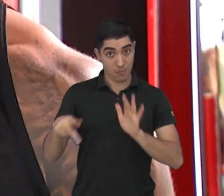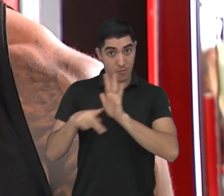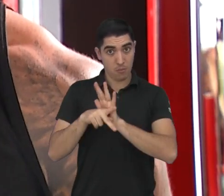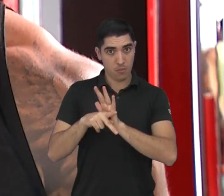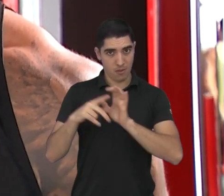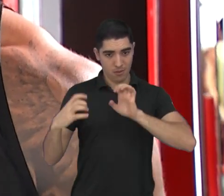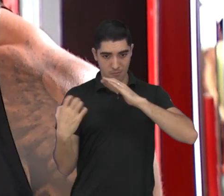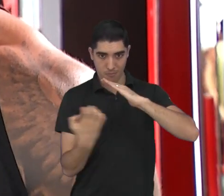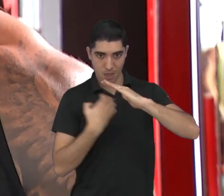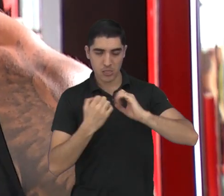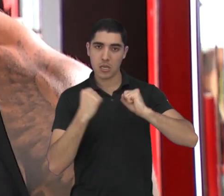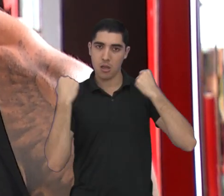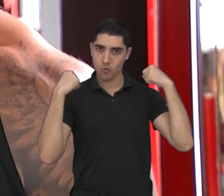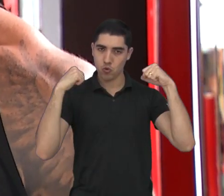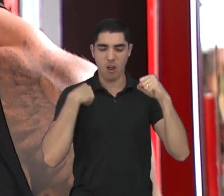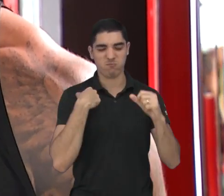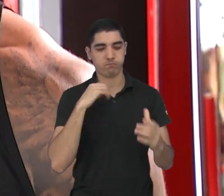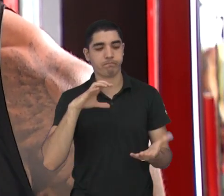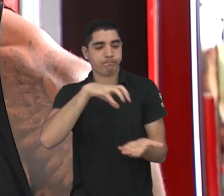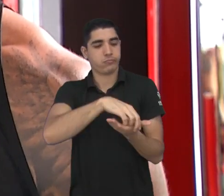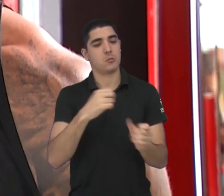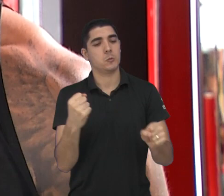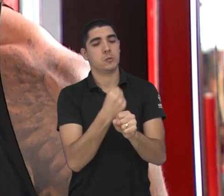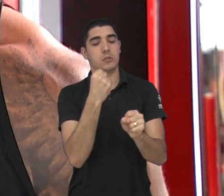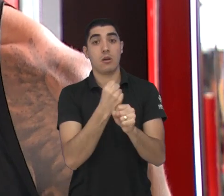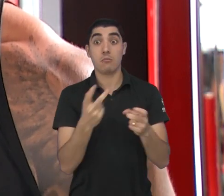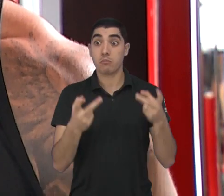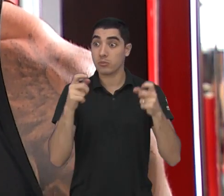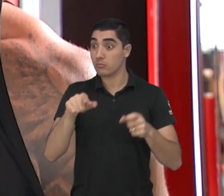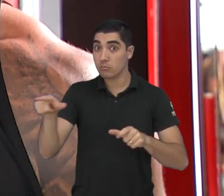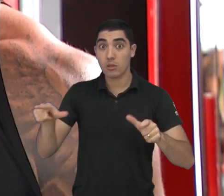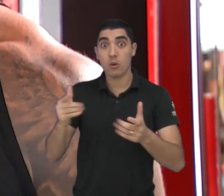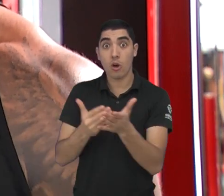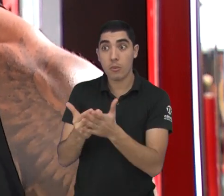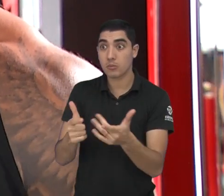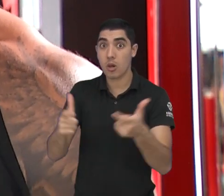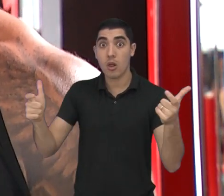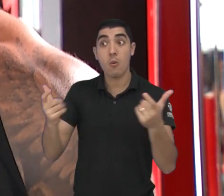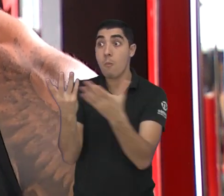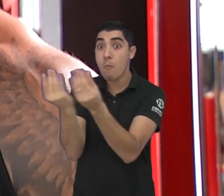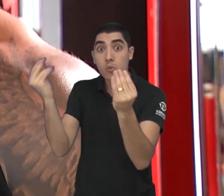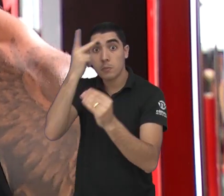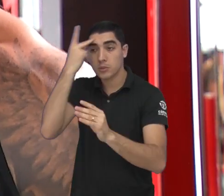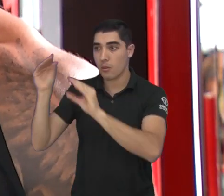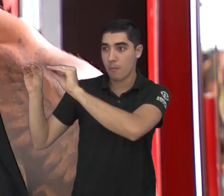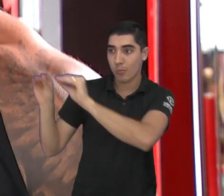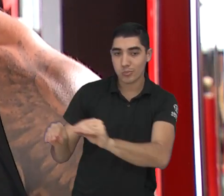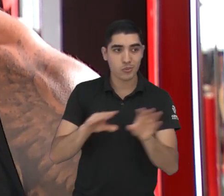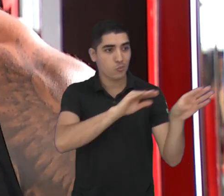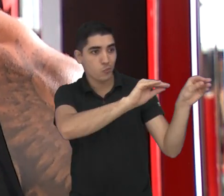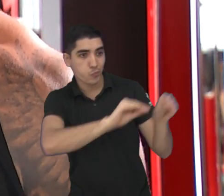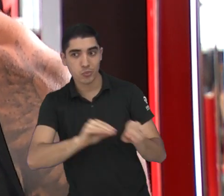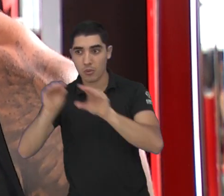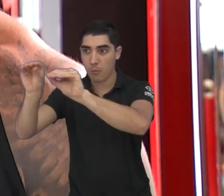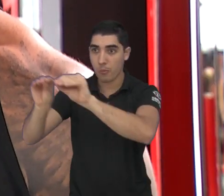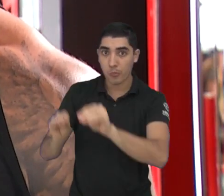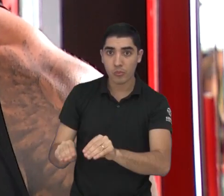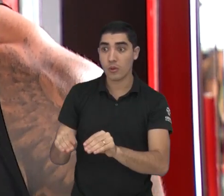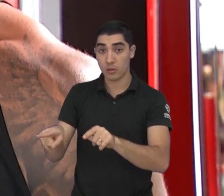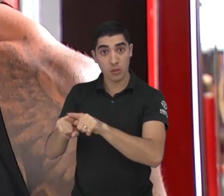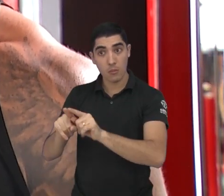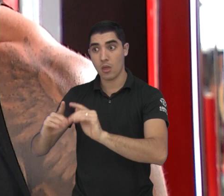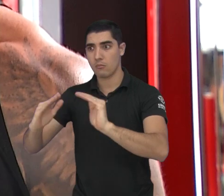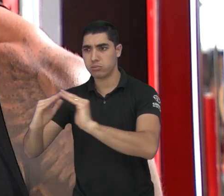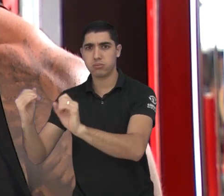crescimento da academia, a gente consegue ver que é uma evolução muito grande, famílias não param de se mudar para cá, construções não